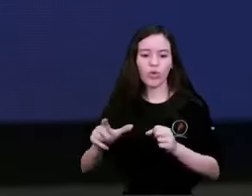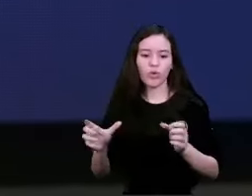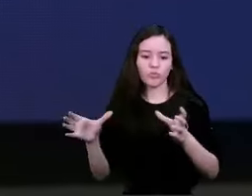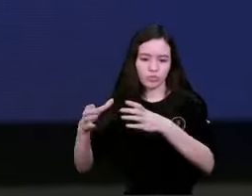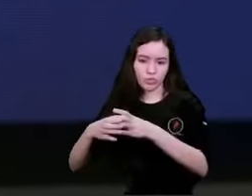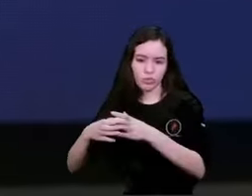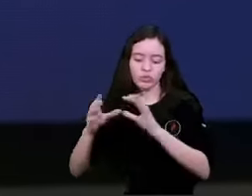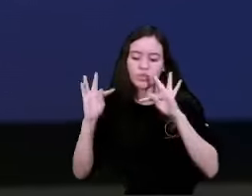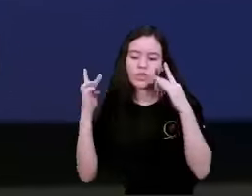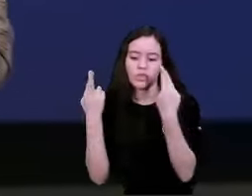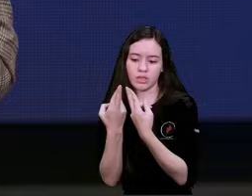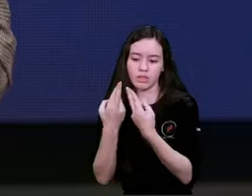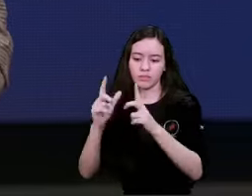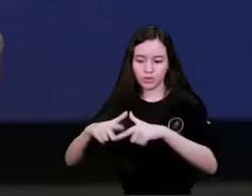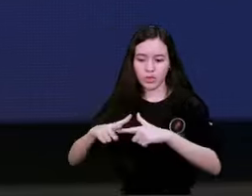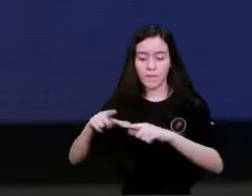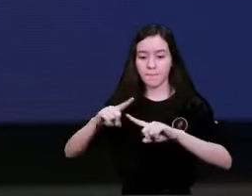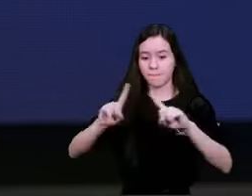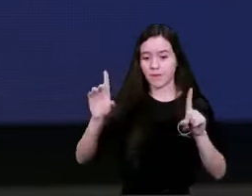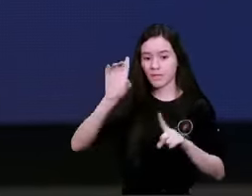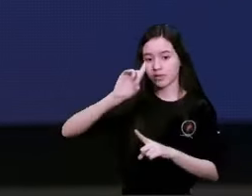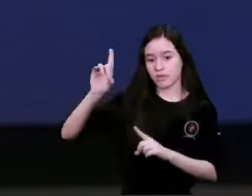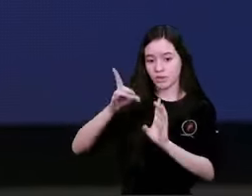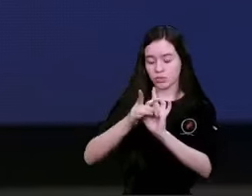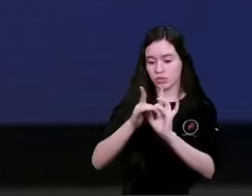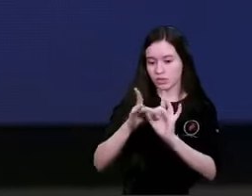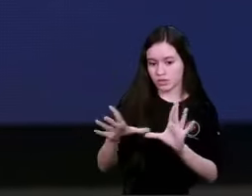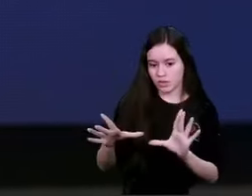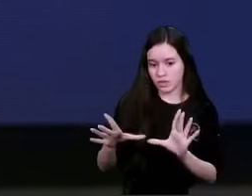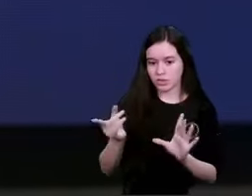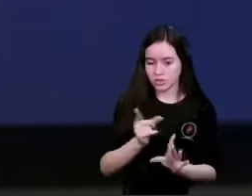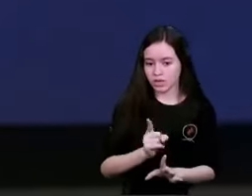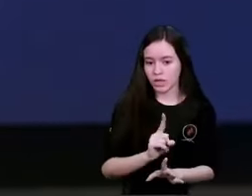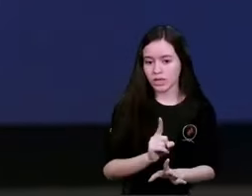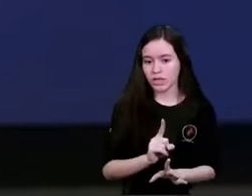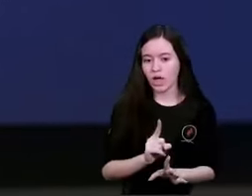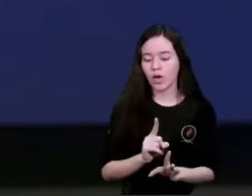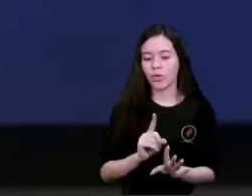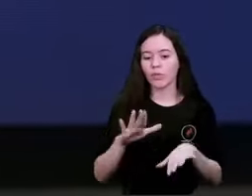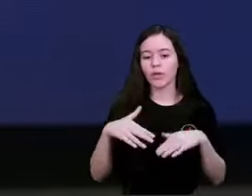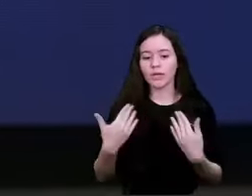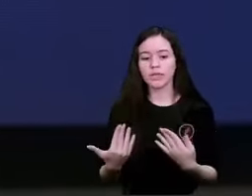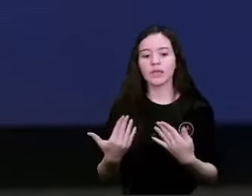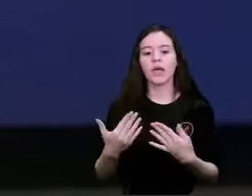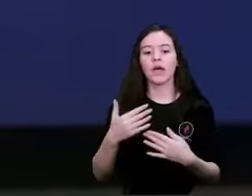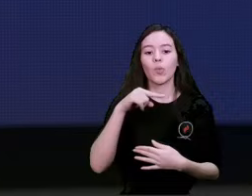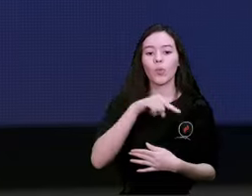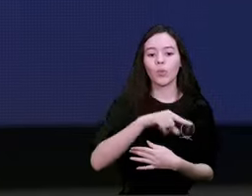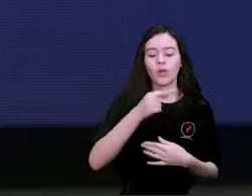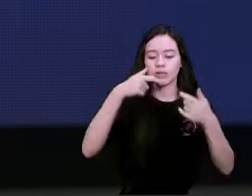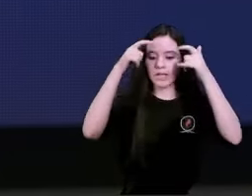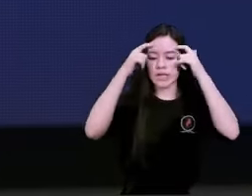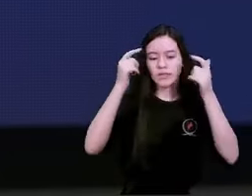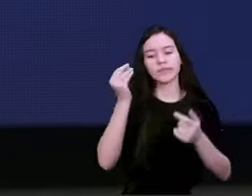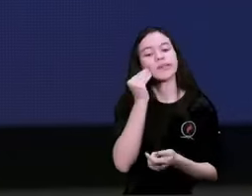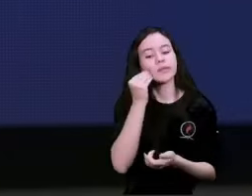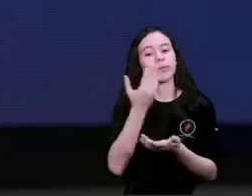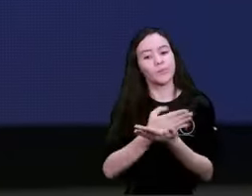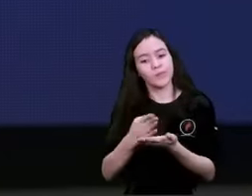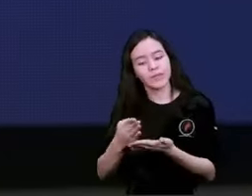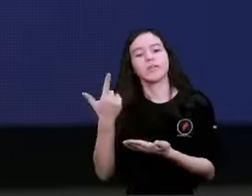perdido. Como Deus não autoriza a entrar dentro dessa guerra, o que resta para Roboão é recomeçar